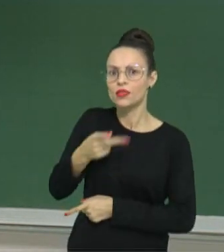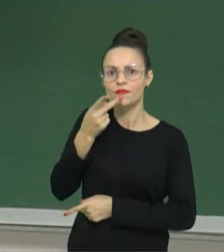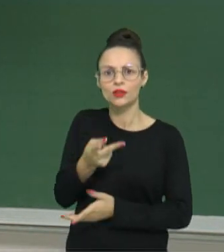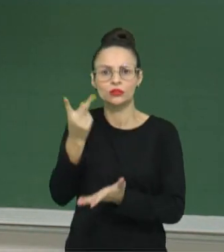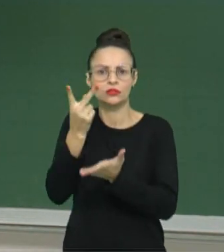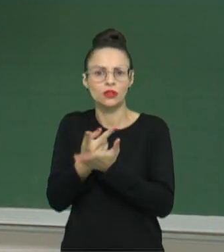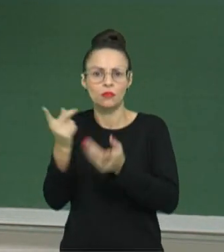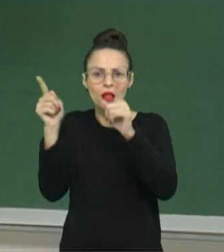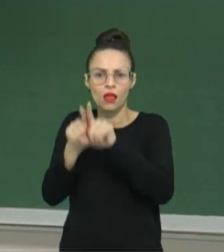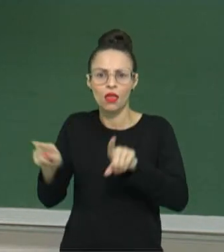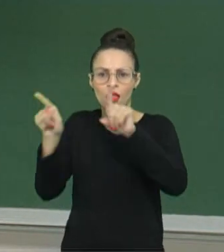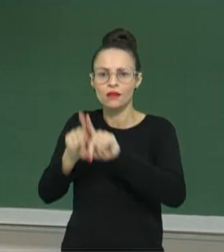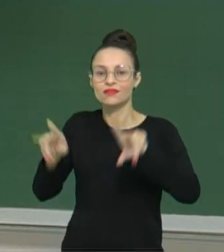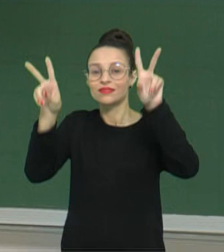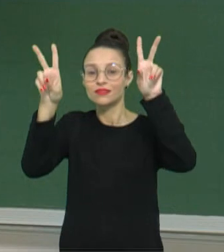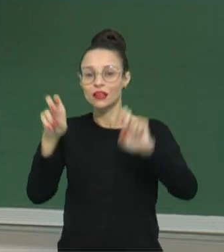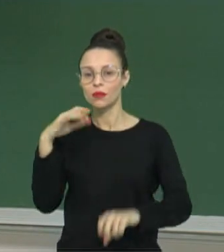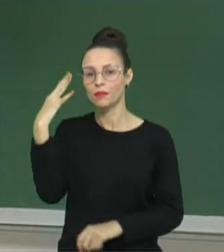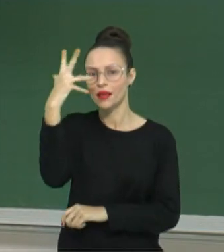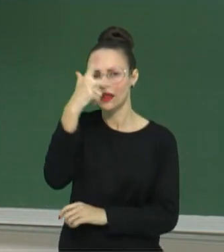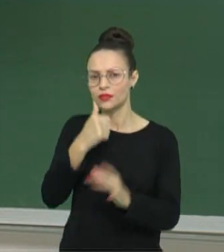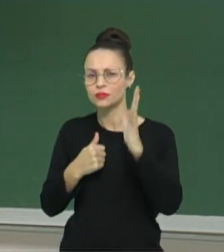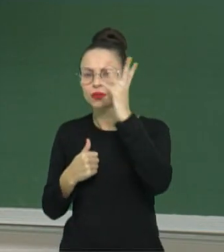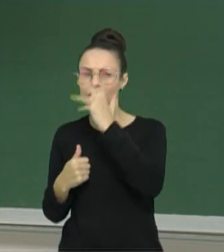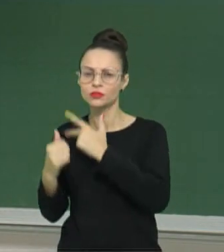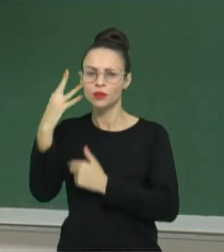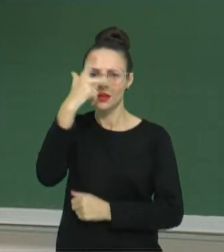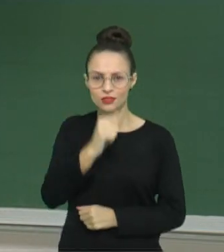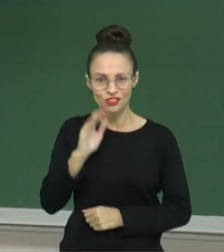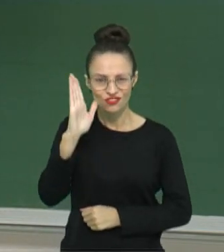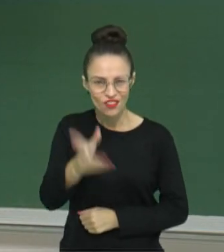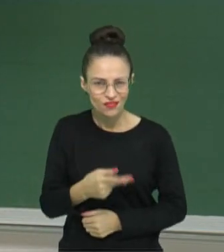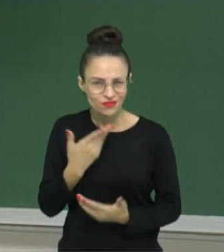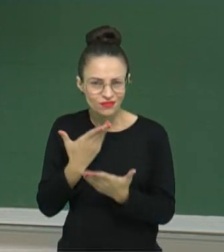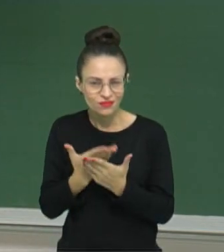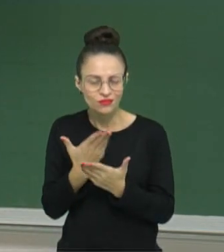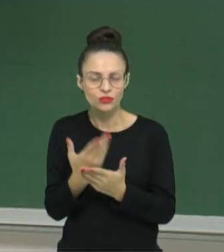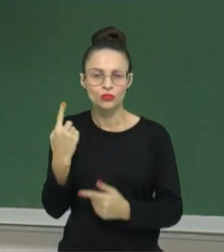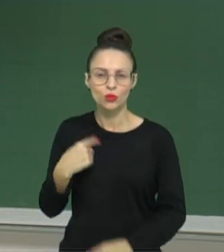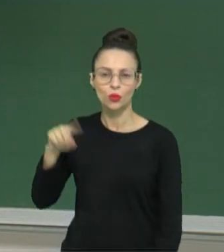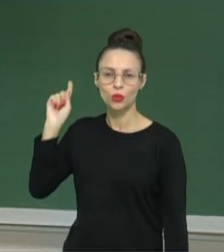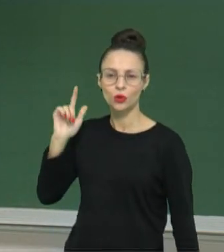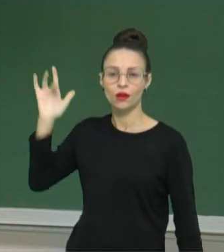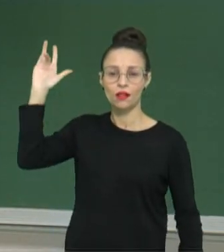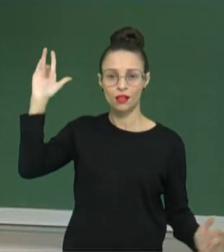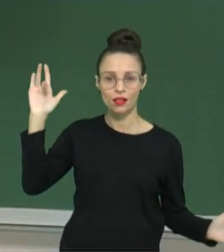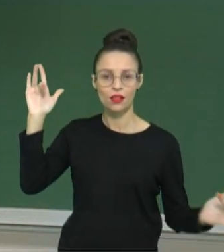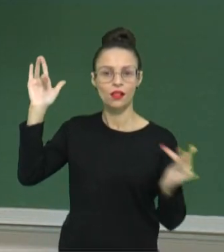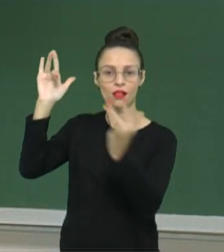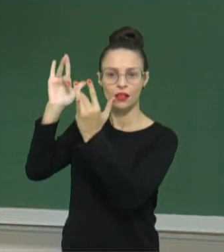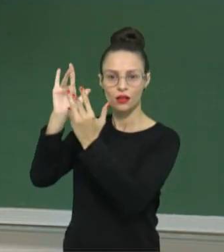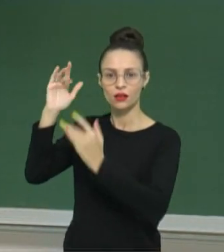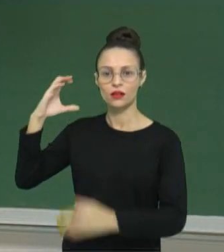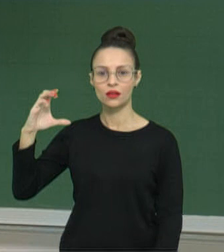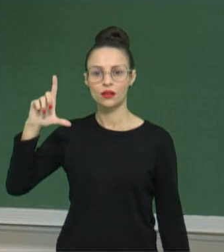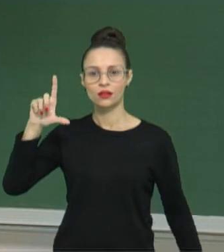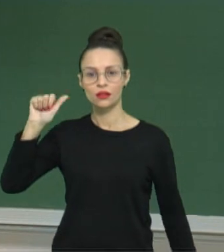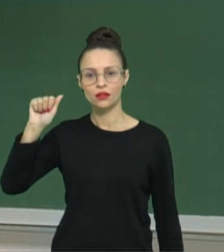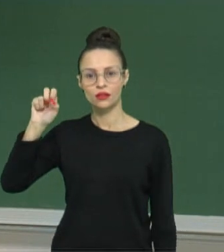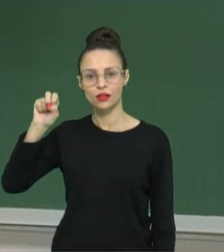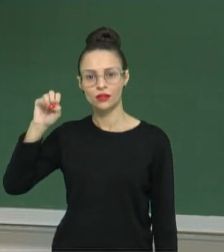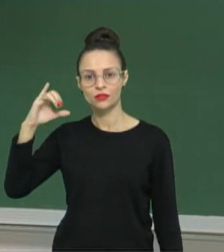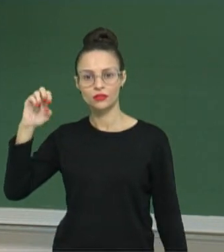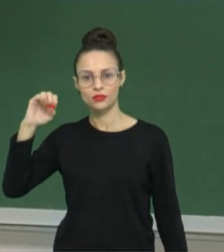viveu a beleza? Como já nós vimos lá no classicismo, nas aulas sobre classicismo, nós vimos que